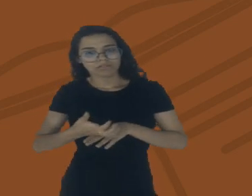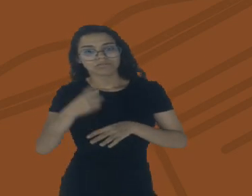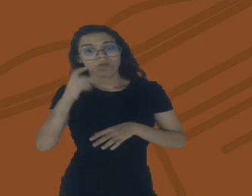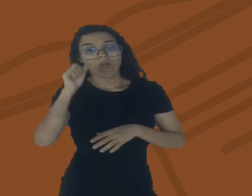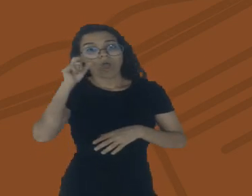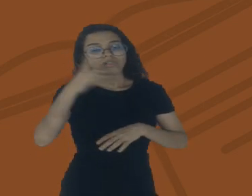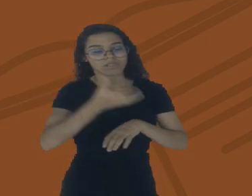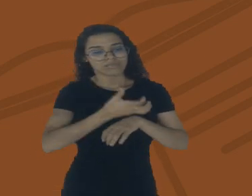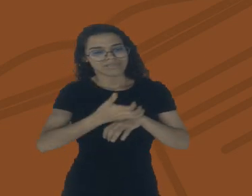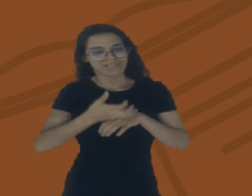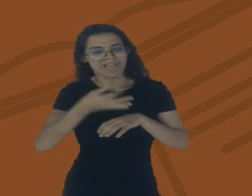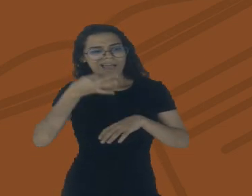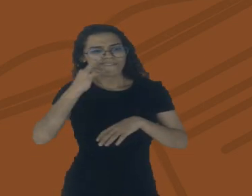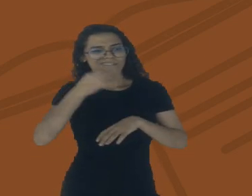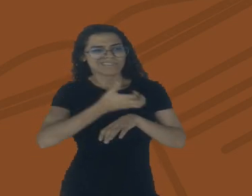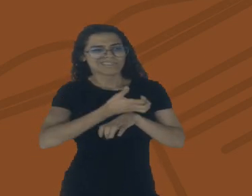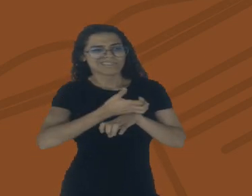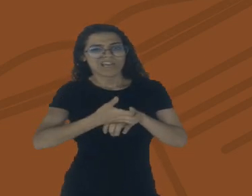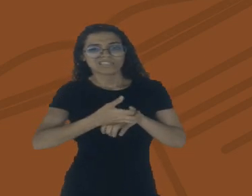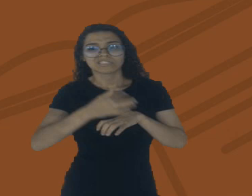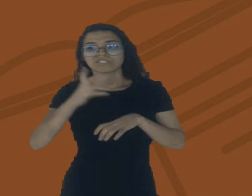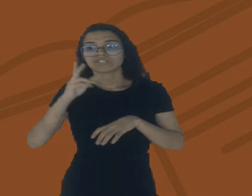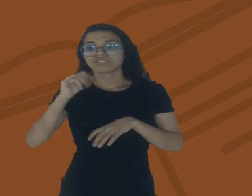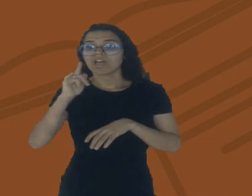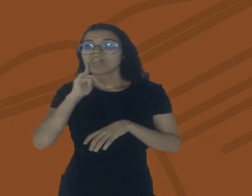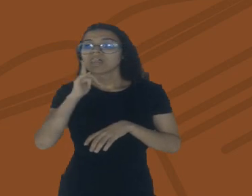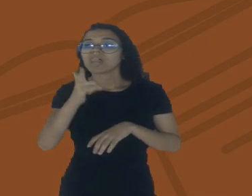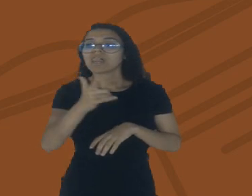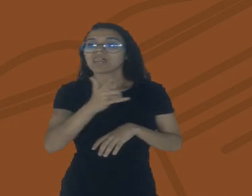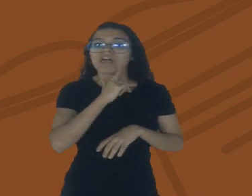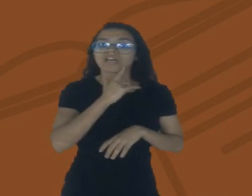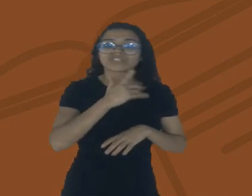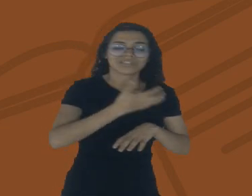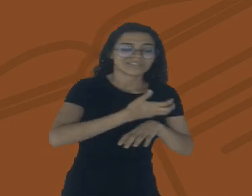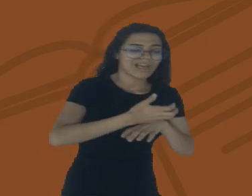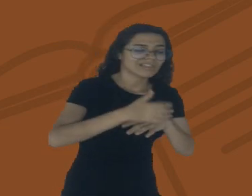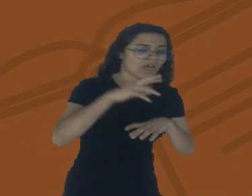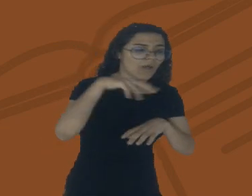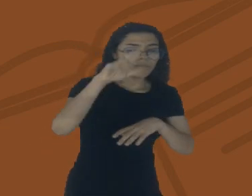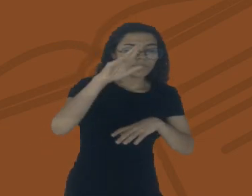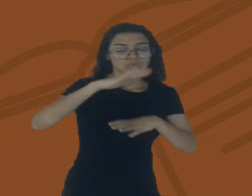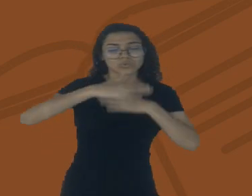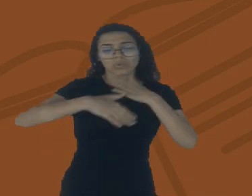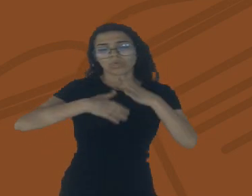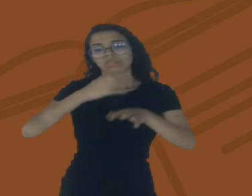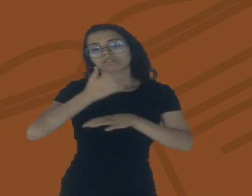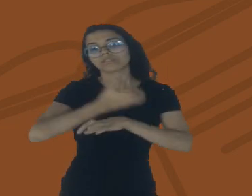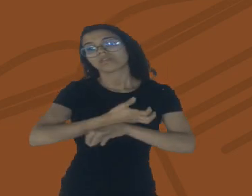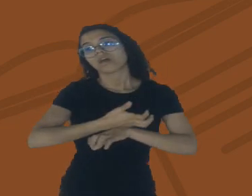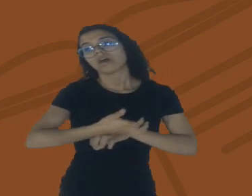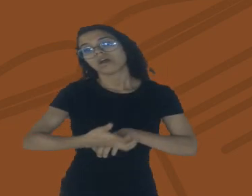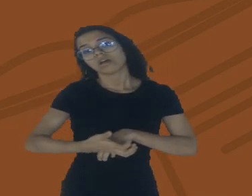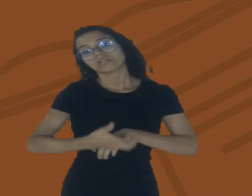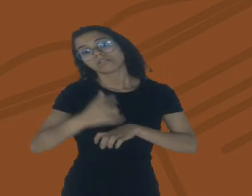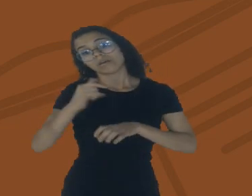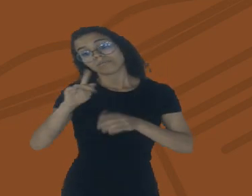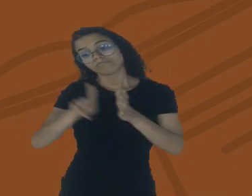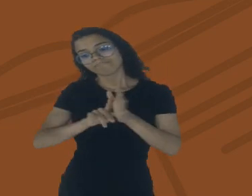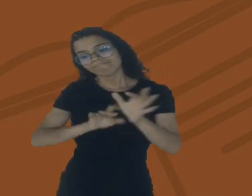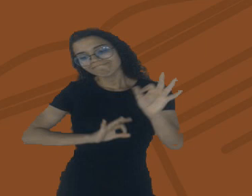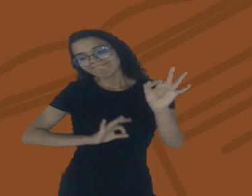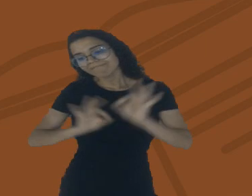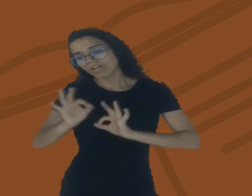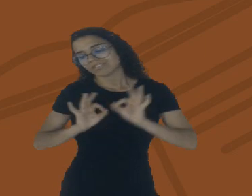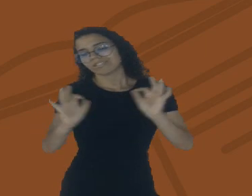manhã tarde, já lancha no horário da manhã tarde, almoça tarde e por aí vai. Então, tem todo um desequilíbrio em relação